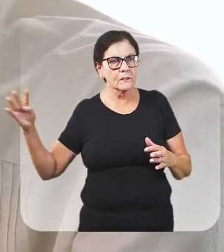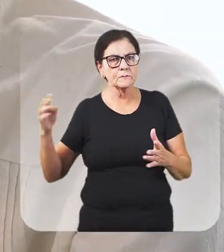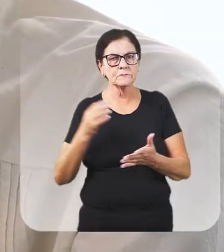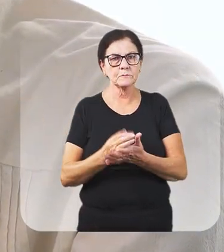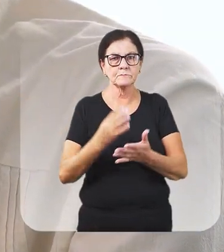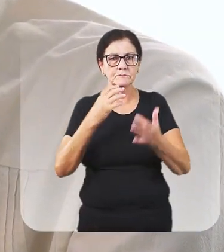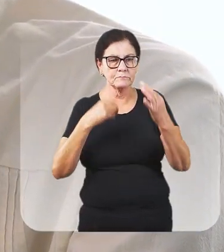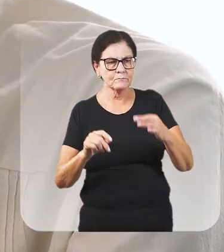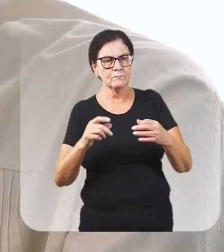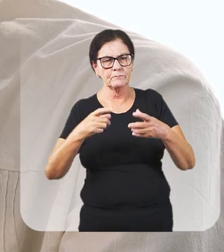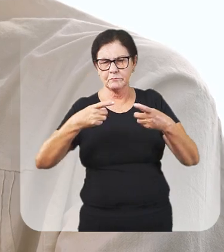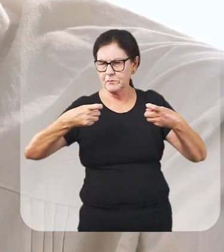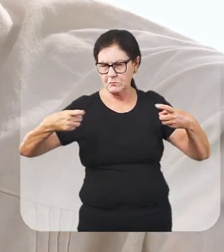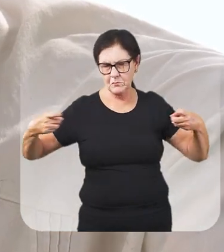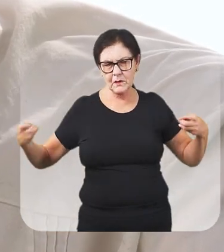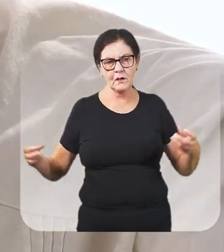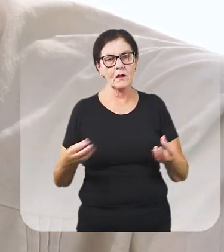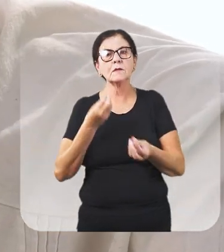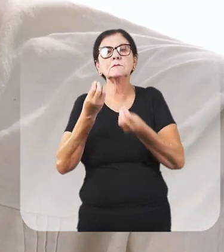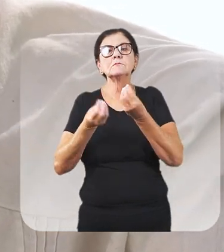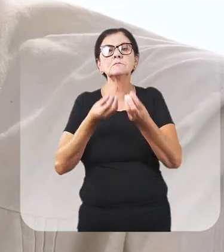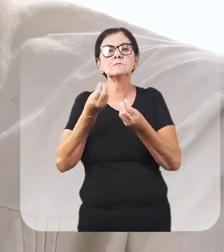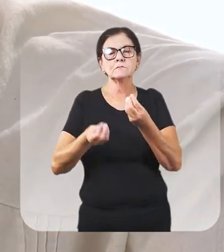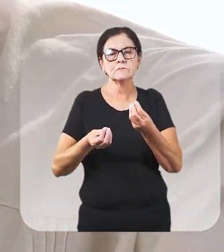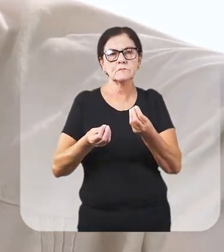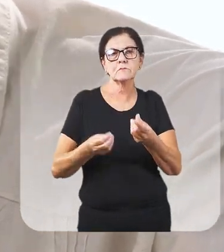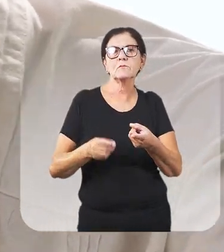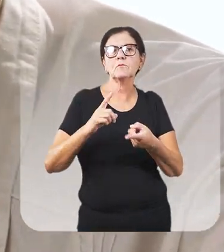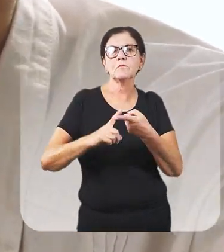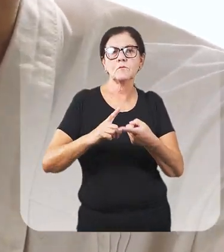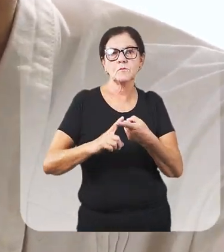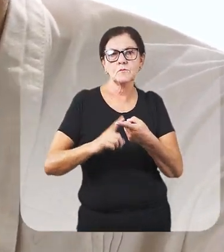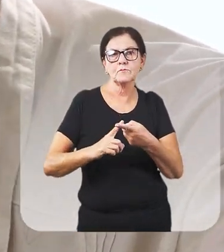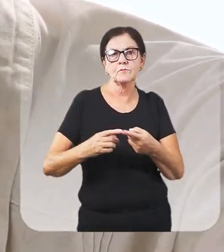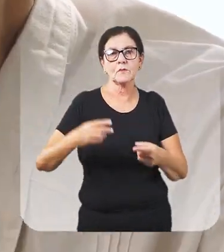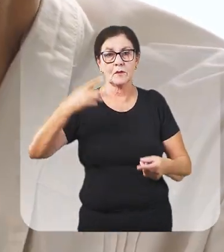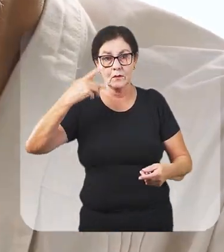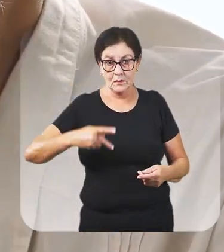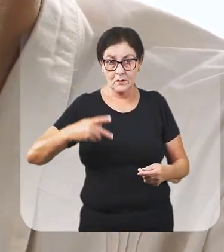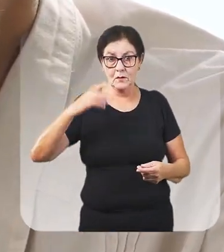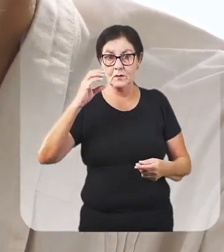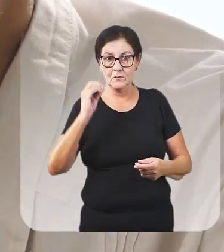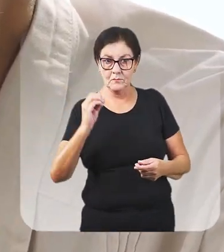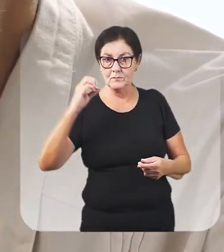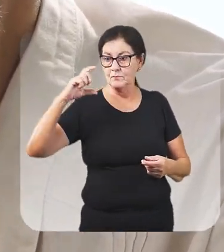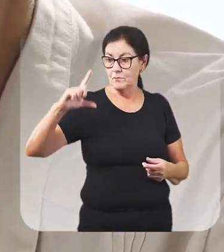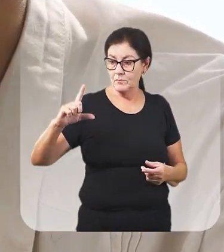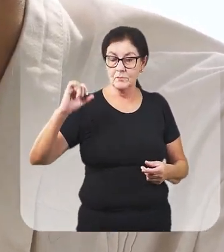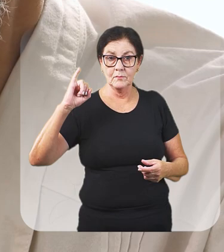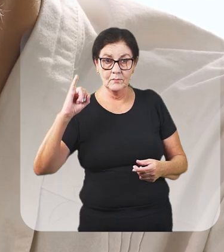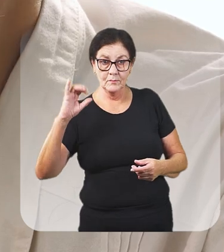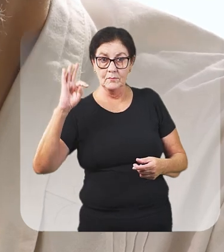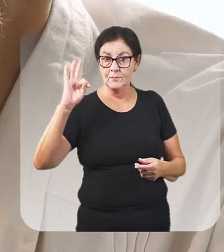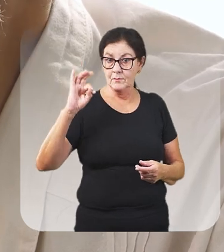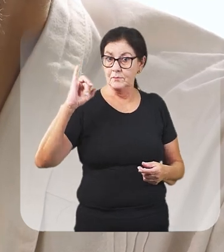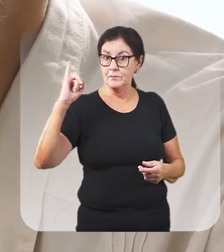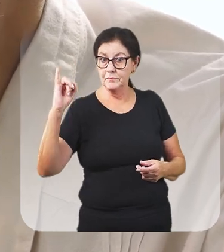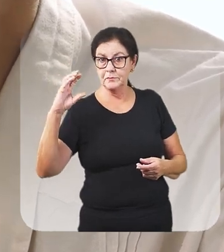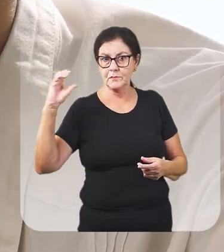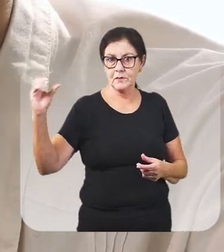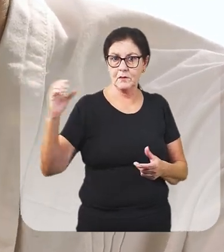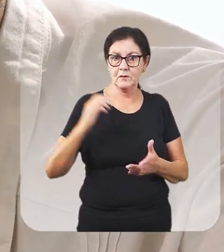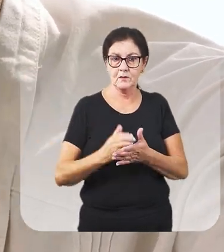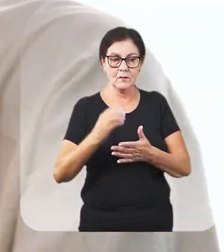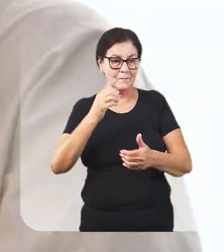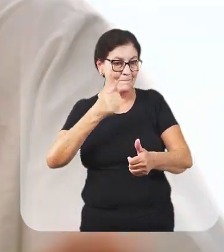eclipse. Elas levantam e descem. Essas torres de 75 são para defesa aproximada. Se viesse alguém atacar o forte, eles atirariam